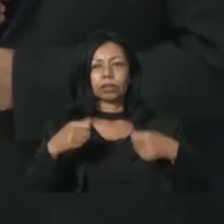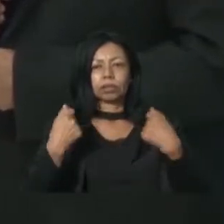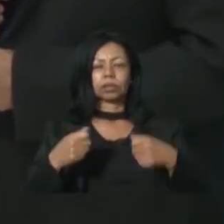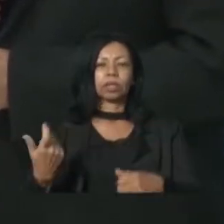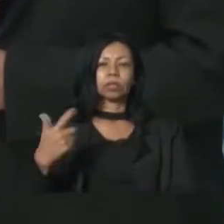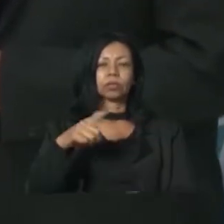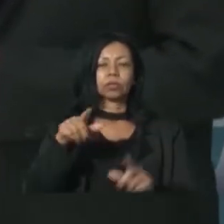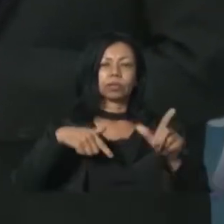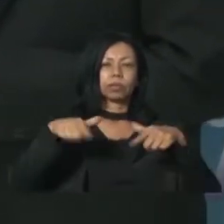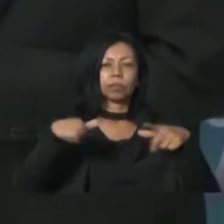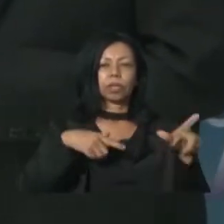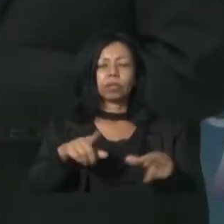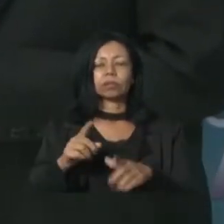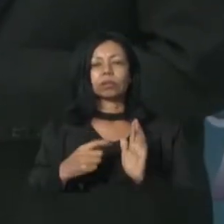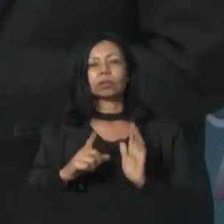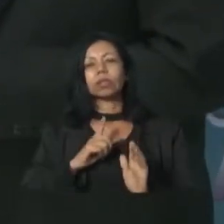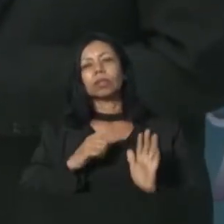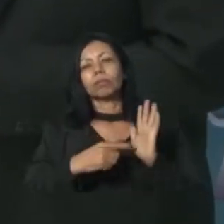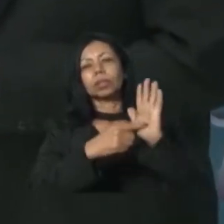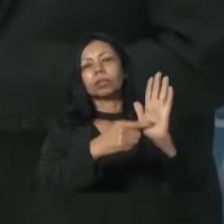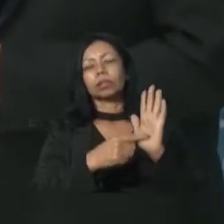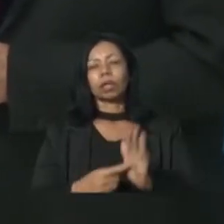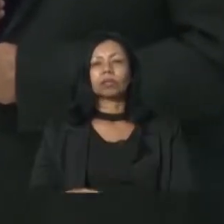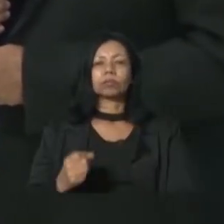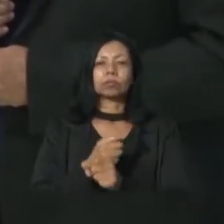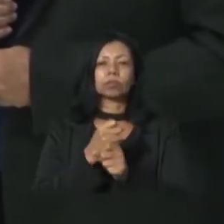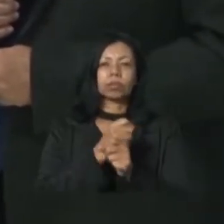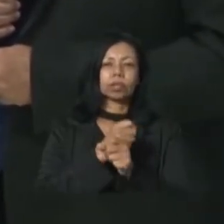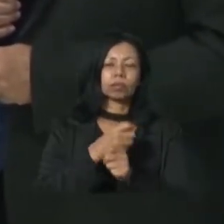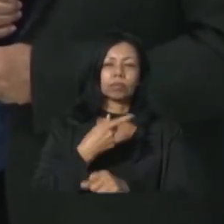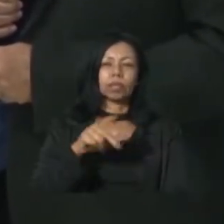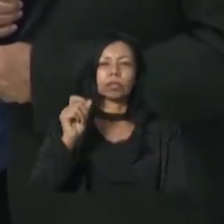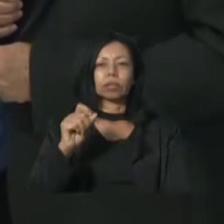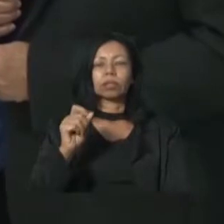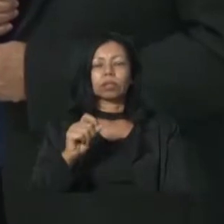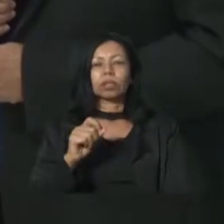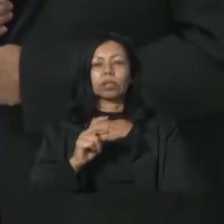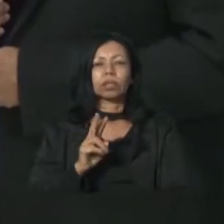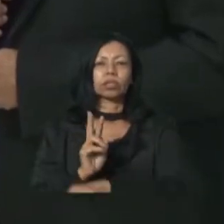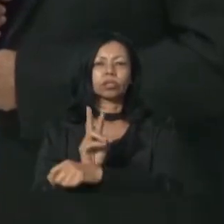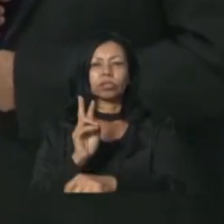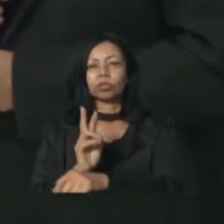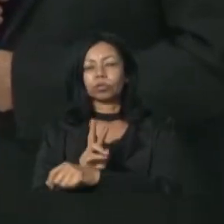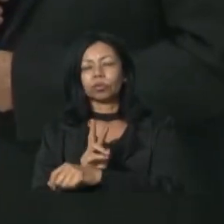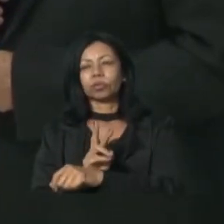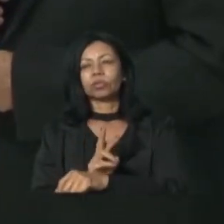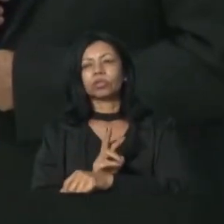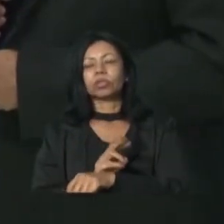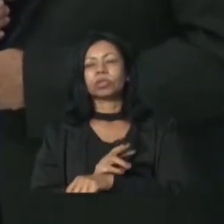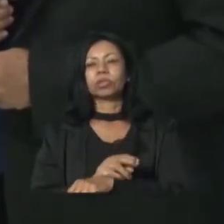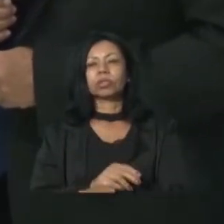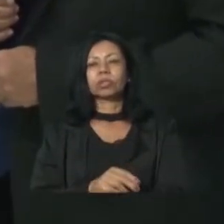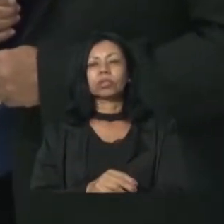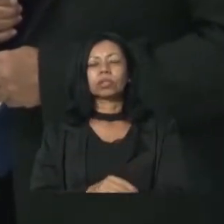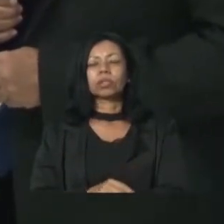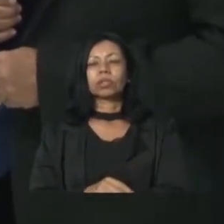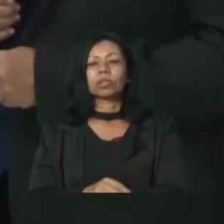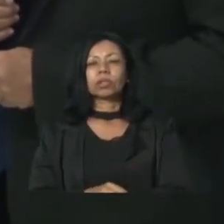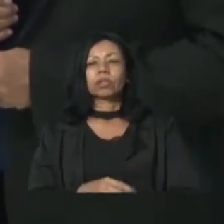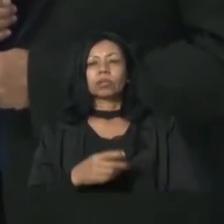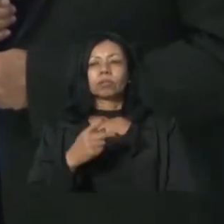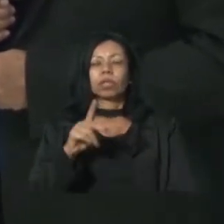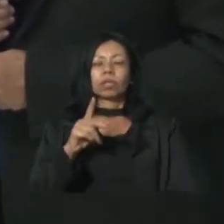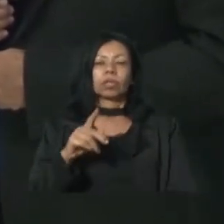outras ações que a gente tem apresentado no decorrer do ano, é para que a gente contribua para que diminua não só os casos